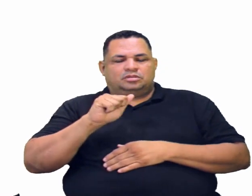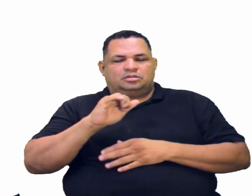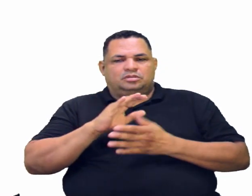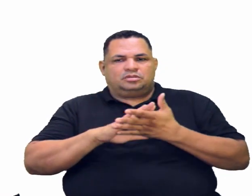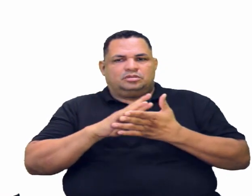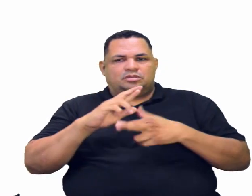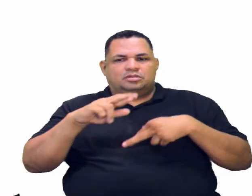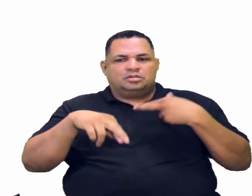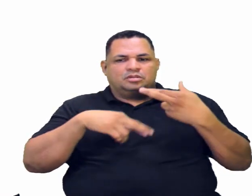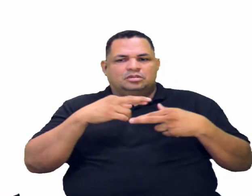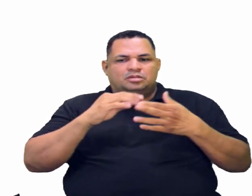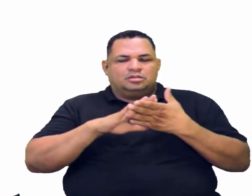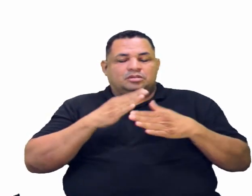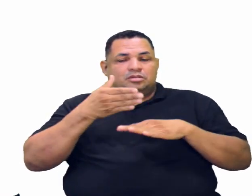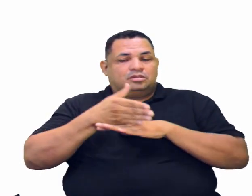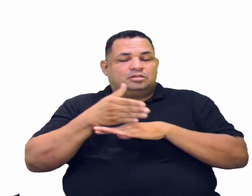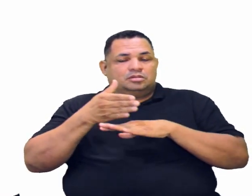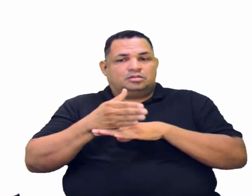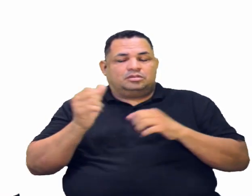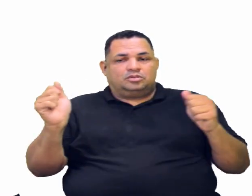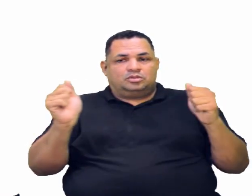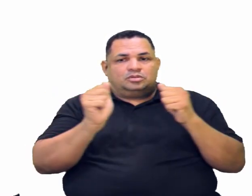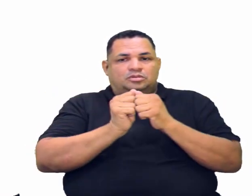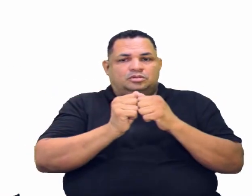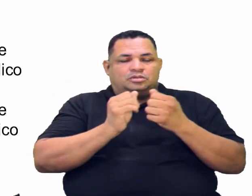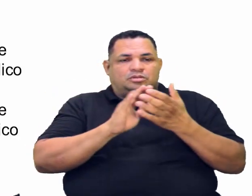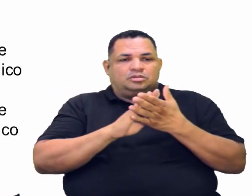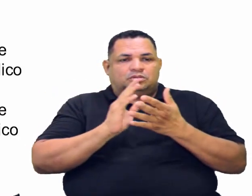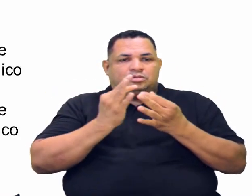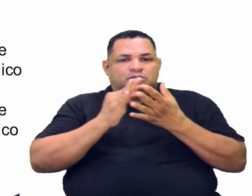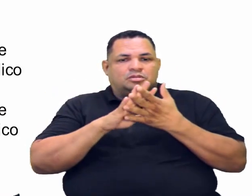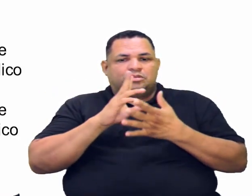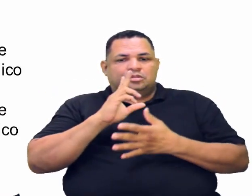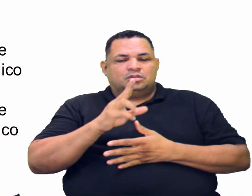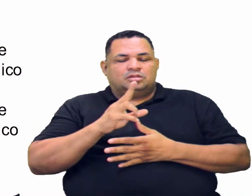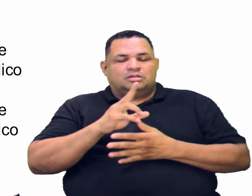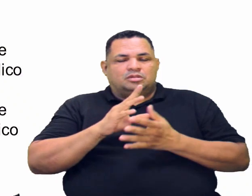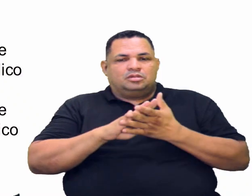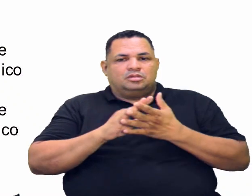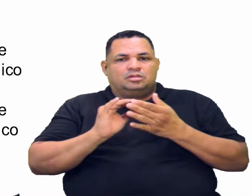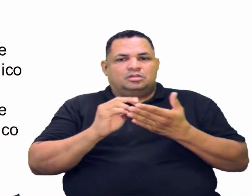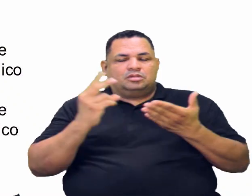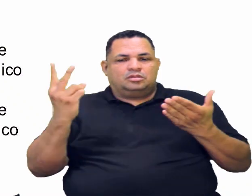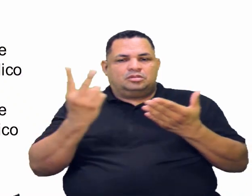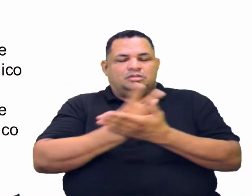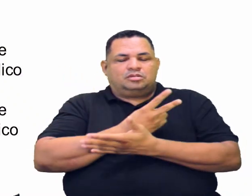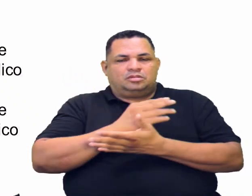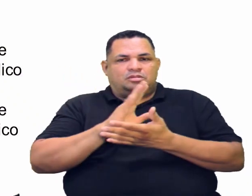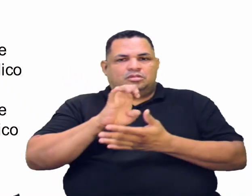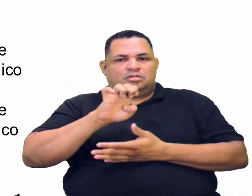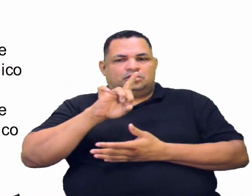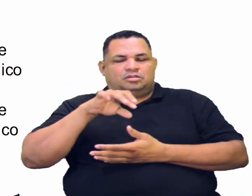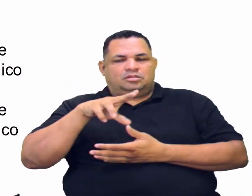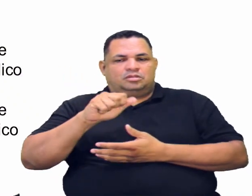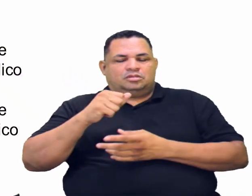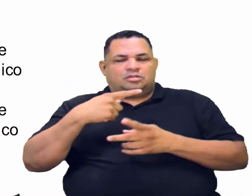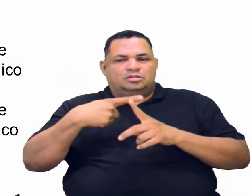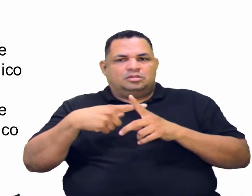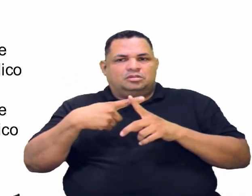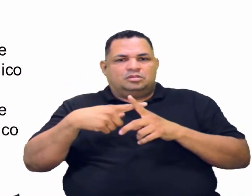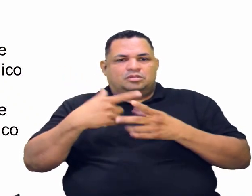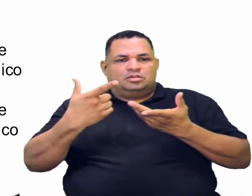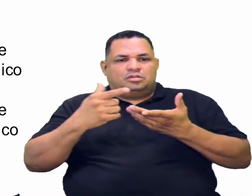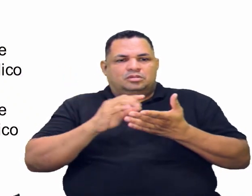reações que elas participam, gente, elas são similares às reações que ocorrem lá com os aldeídos devido à